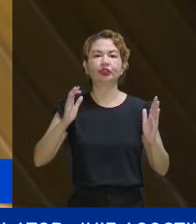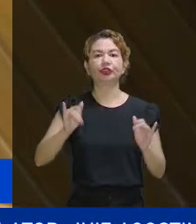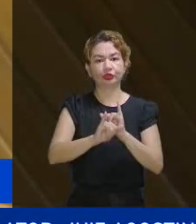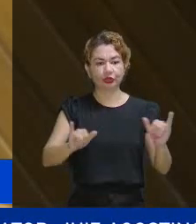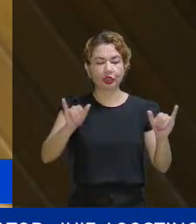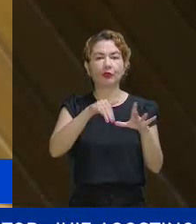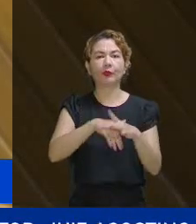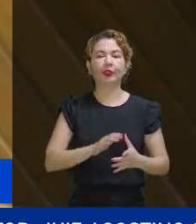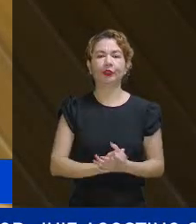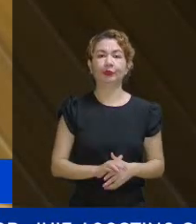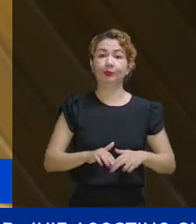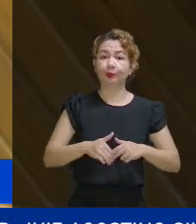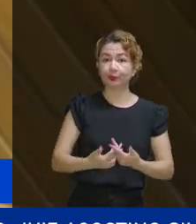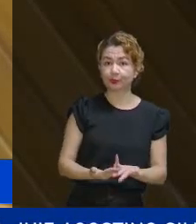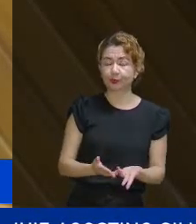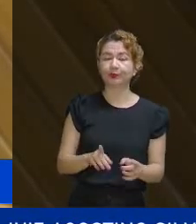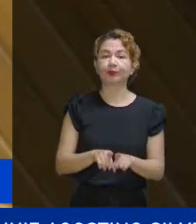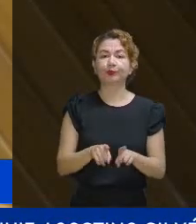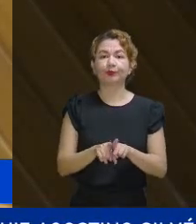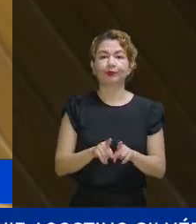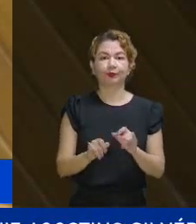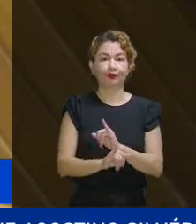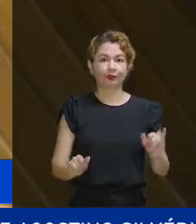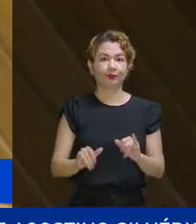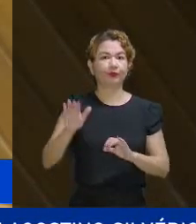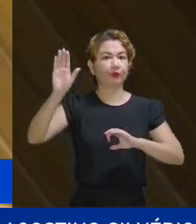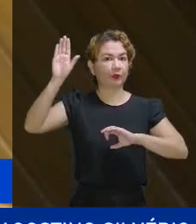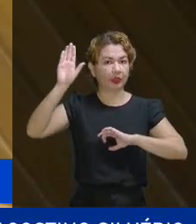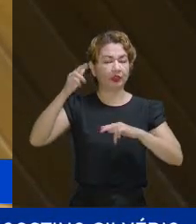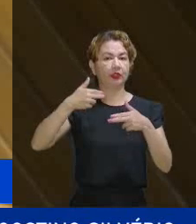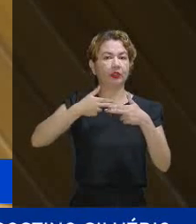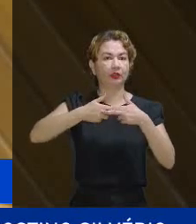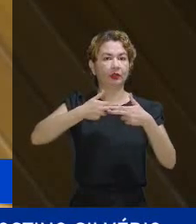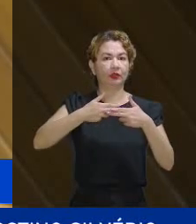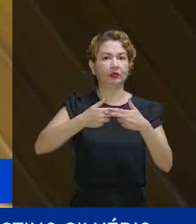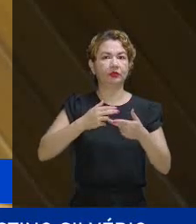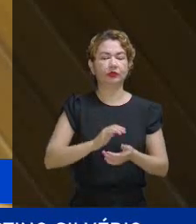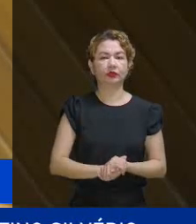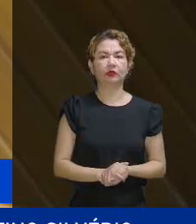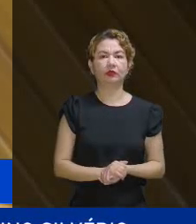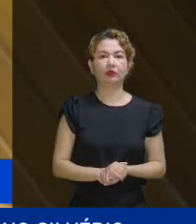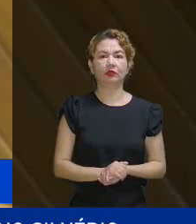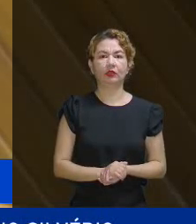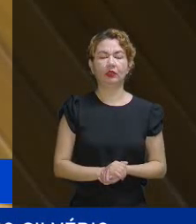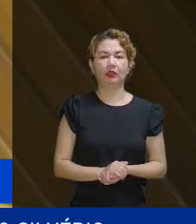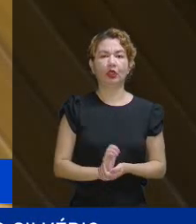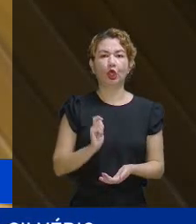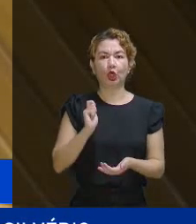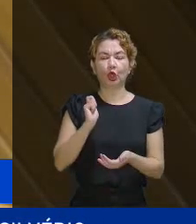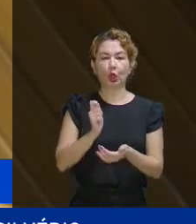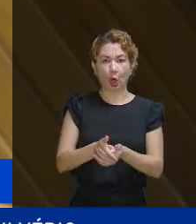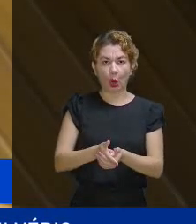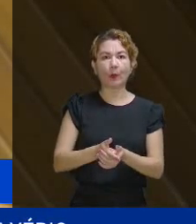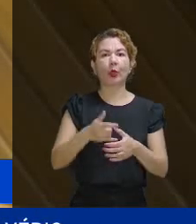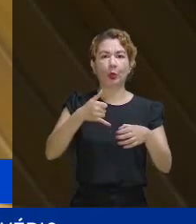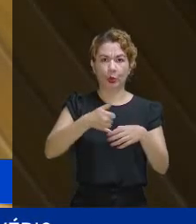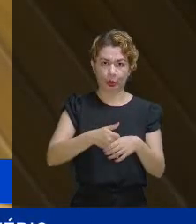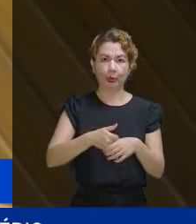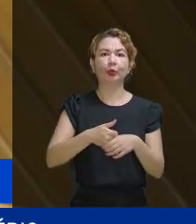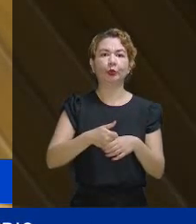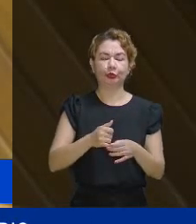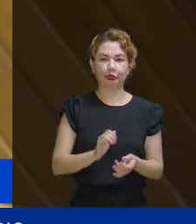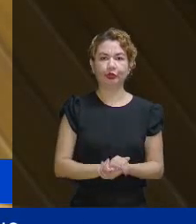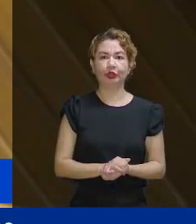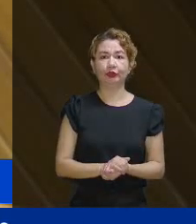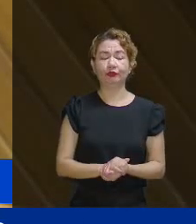Nas razões recursais, o recorrente afirmou que a candidata realizou o referido gasto para aquisição de combustível sem